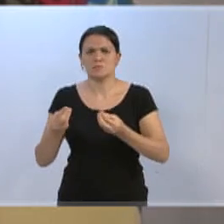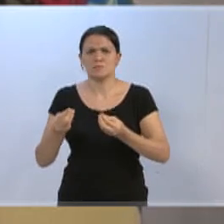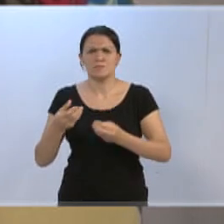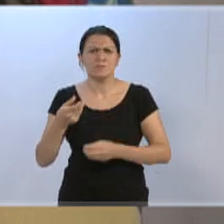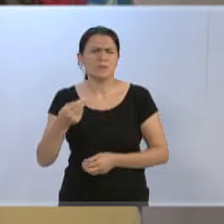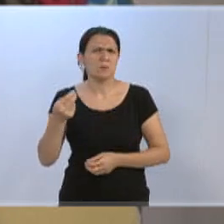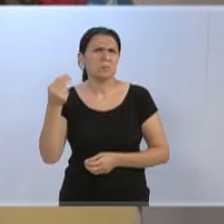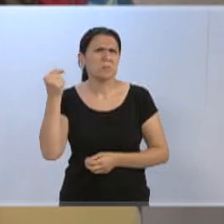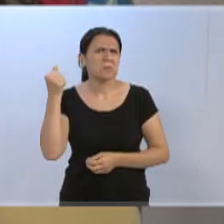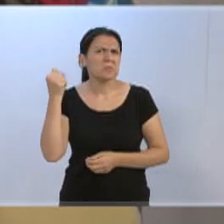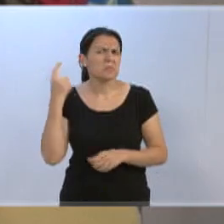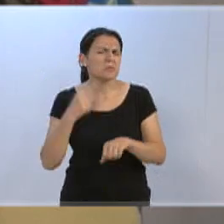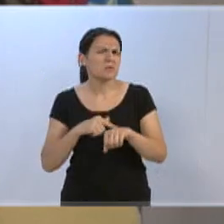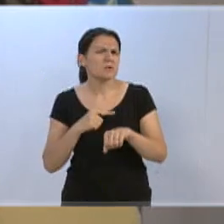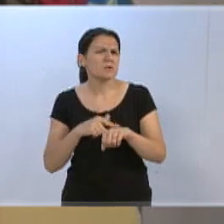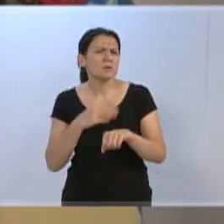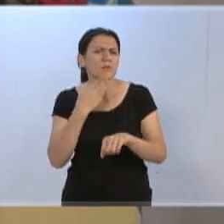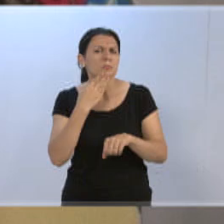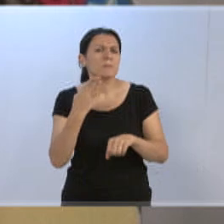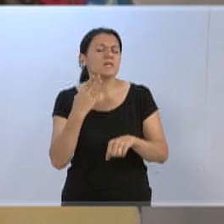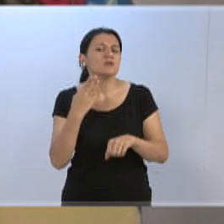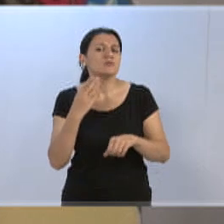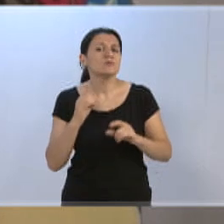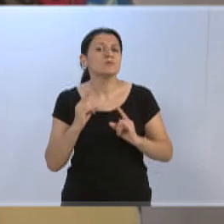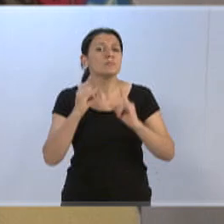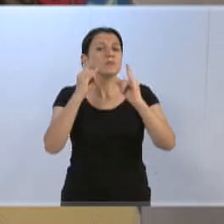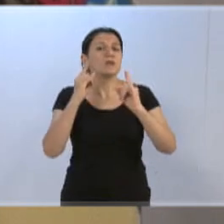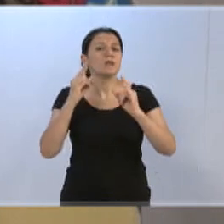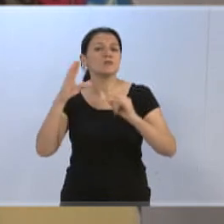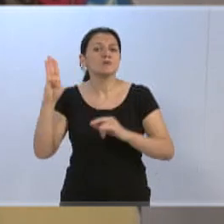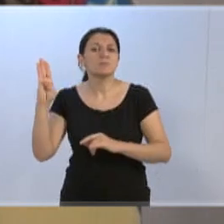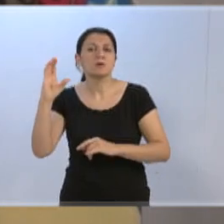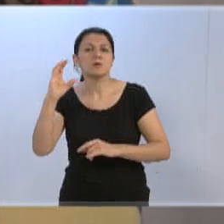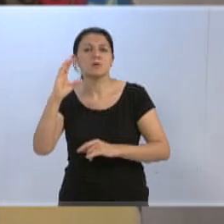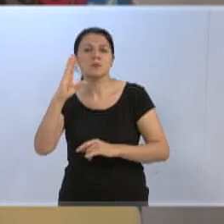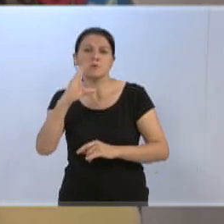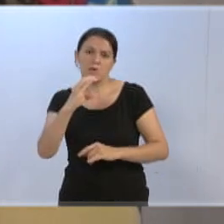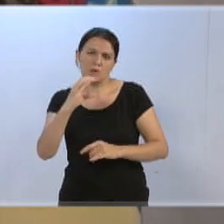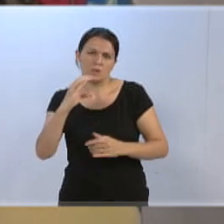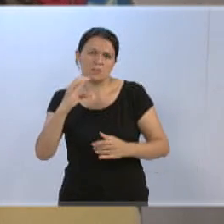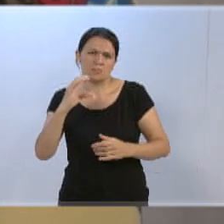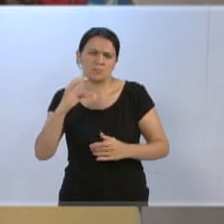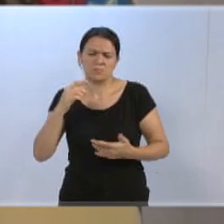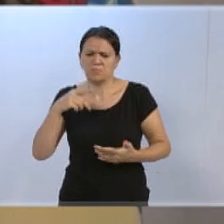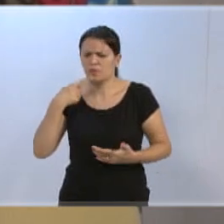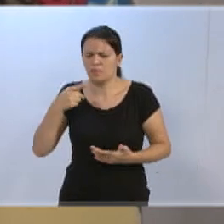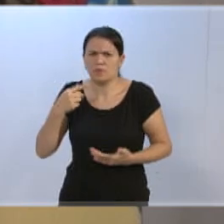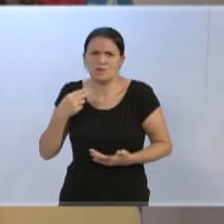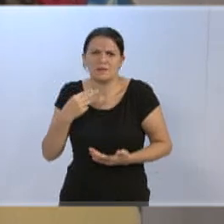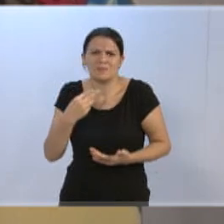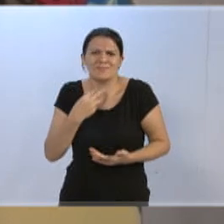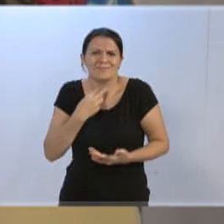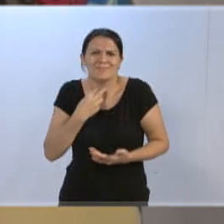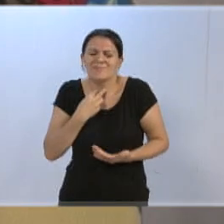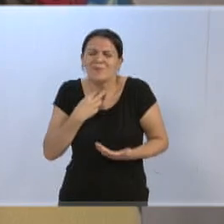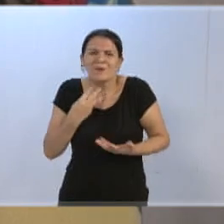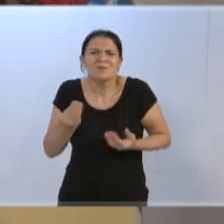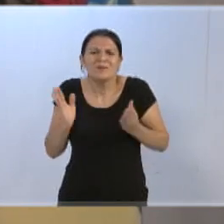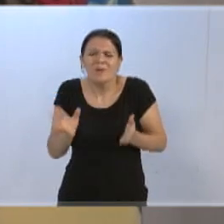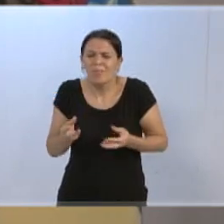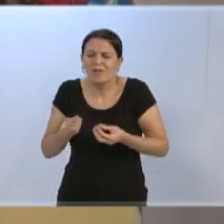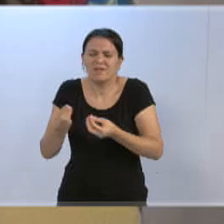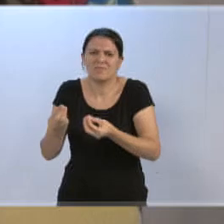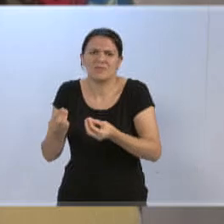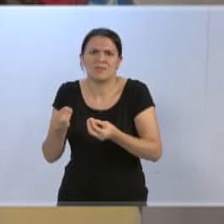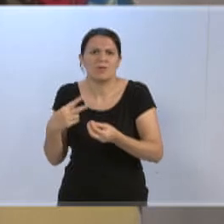me pediu um imóvel em Balneário Camboriú. Eu disse: filho, o pai não tem condições de viabilizar isso agora. E é um